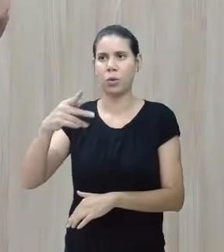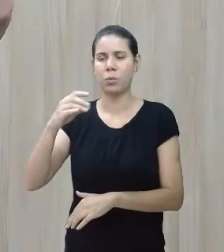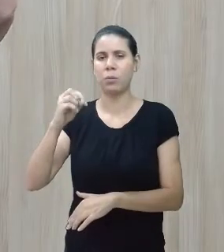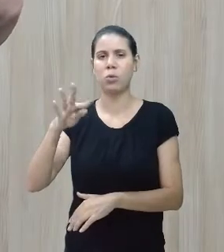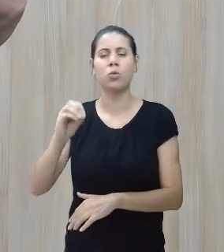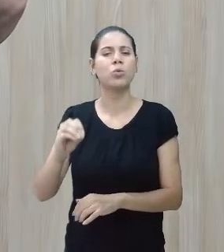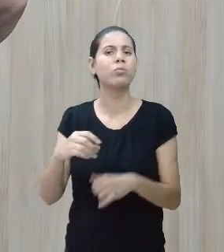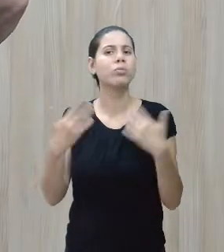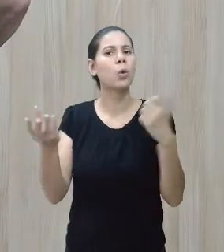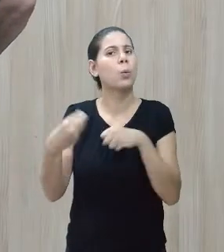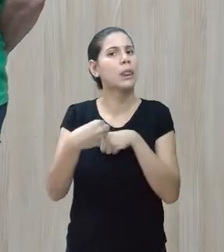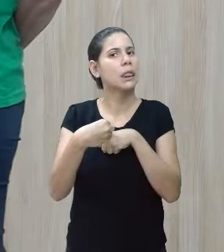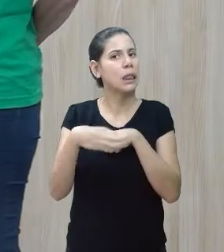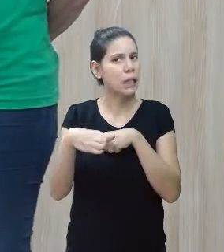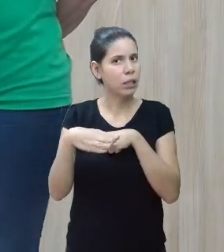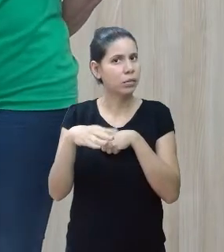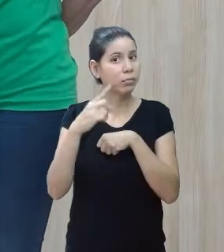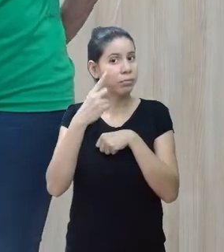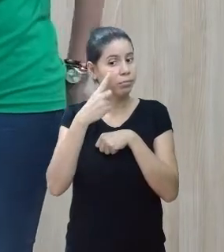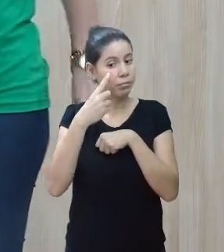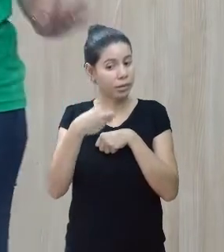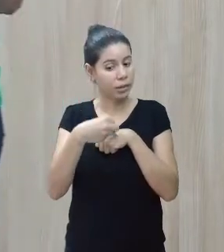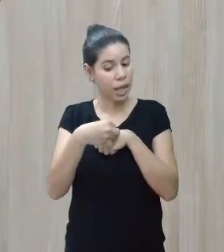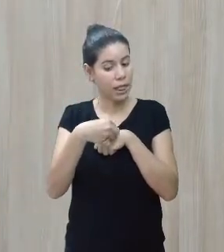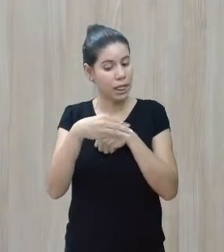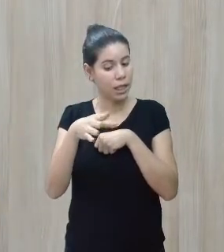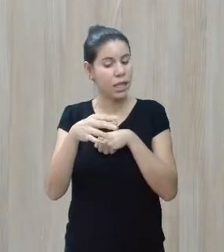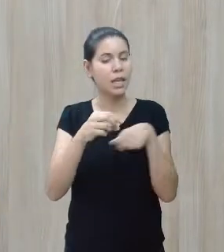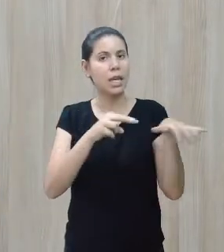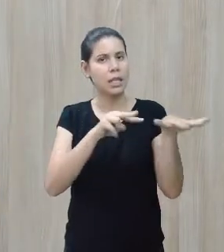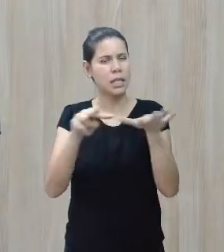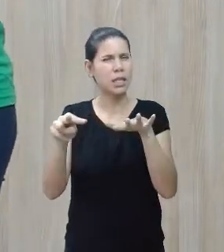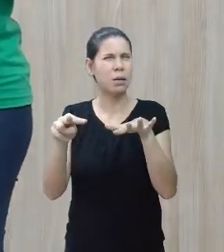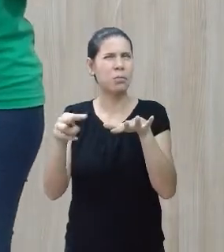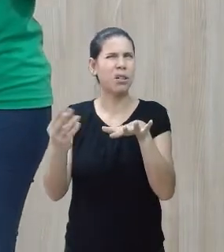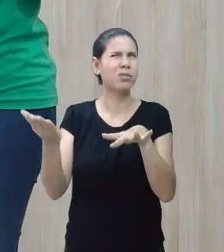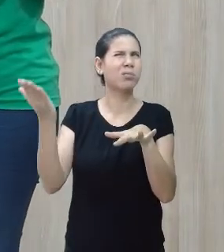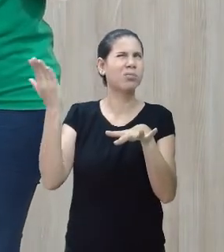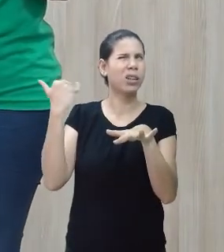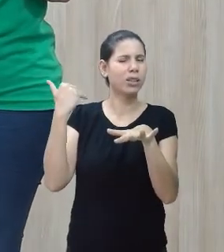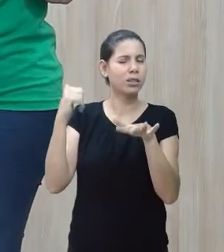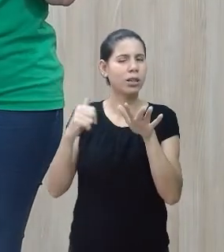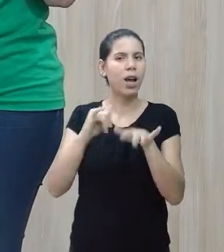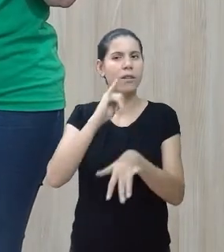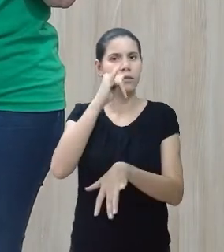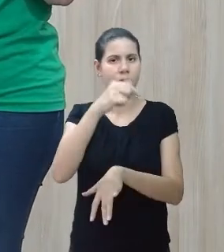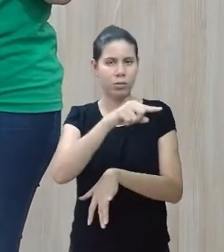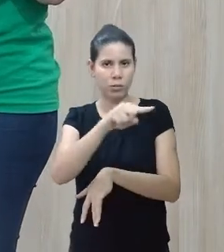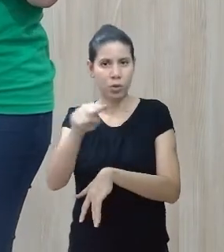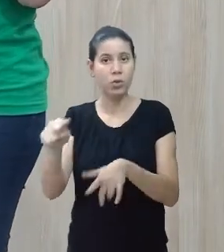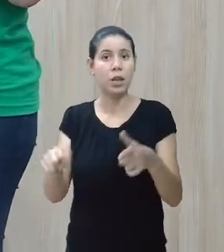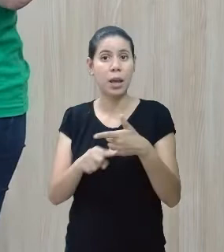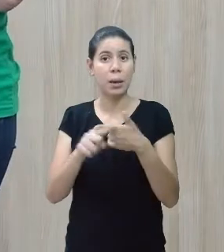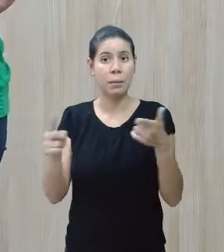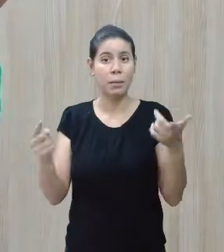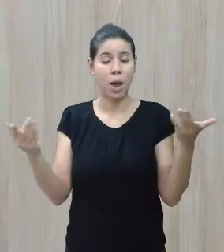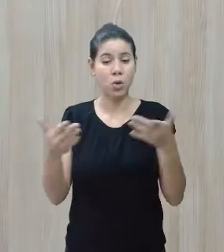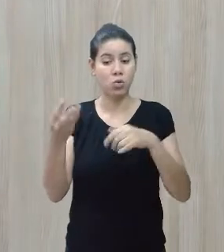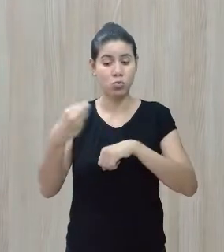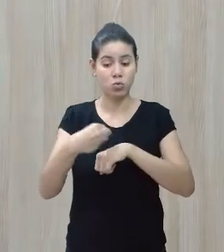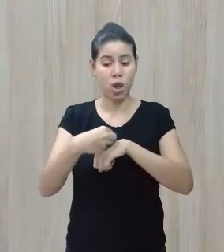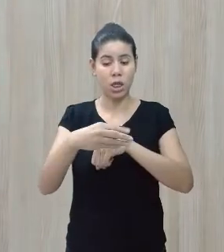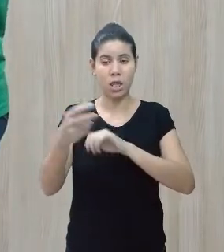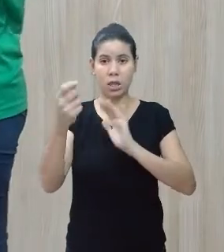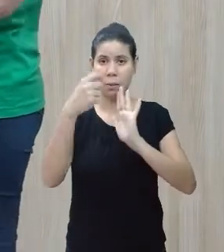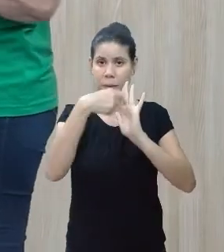Uma dica. Essa dica eu dei a outra semana, mas vejam só, eu trouxe ela aqui escritinha